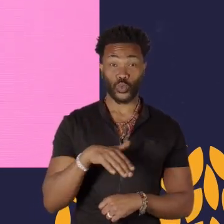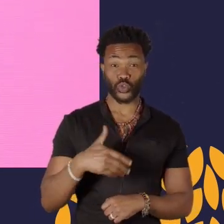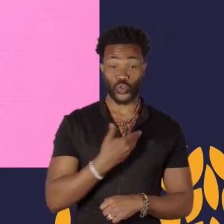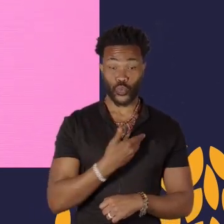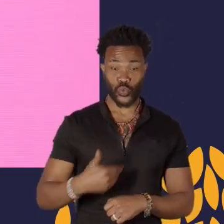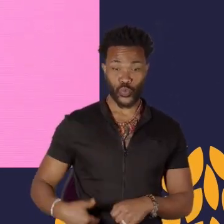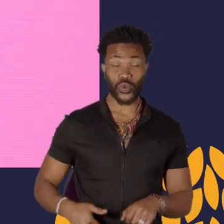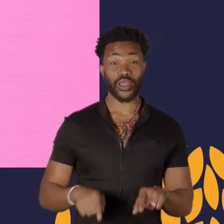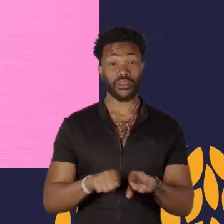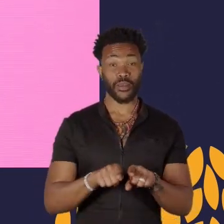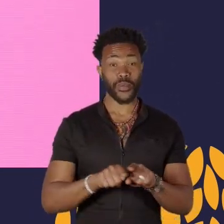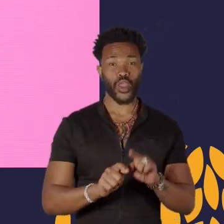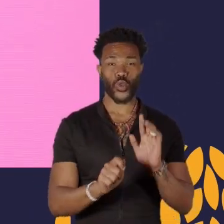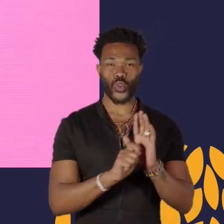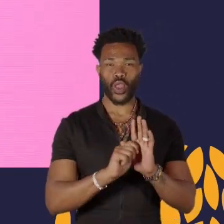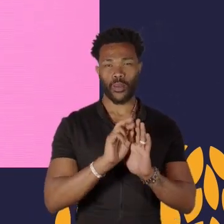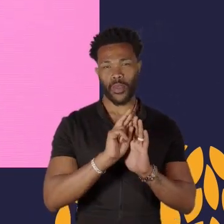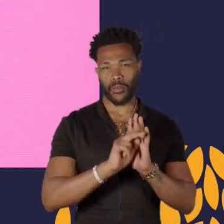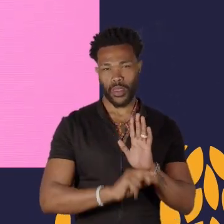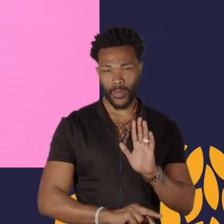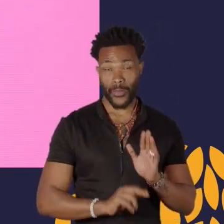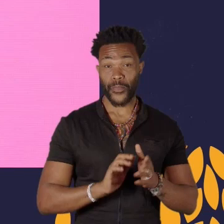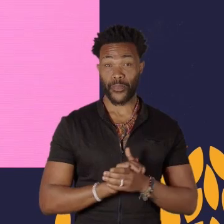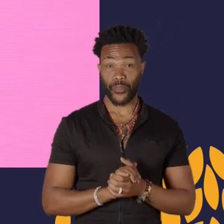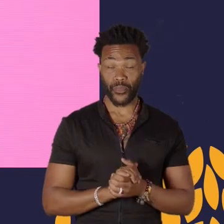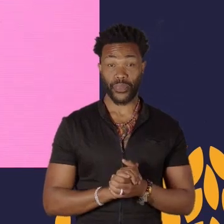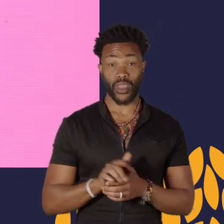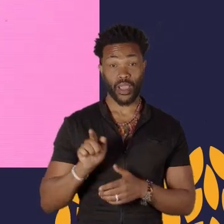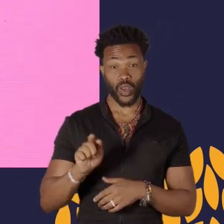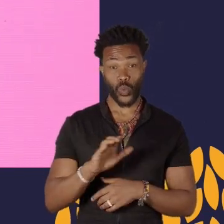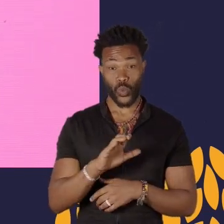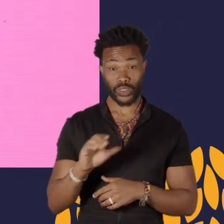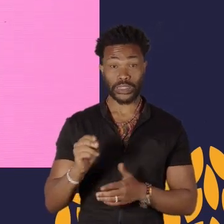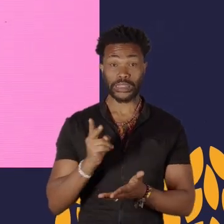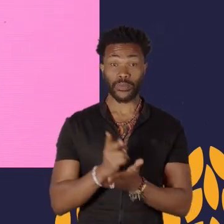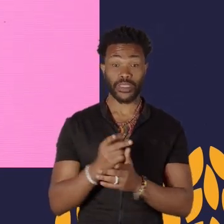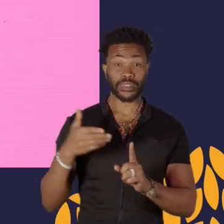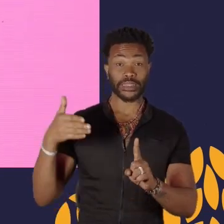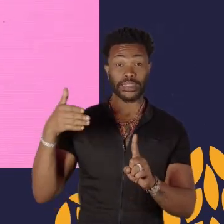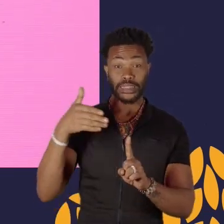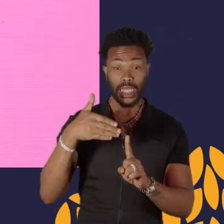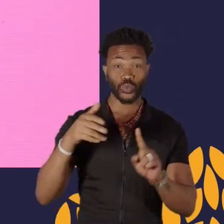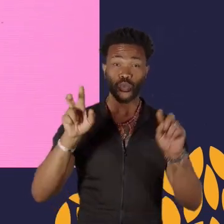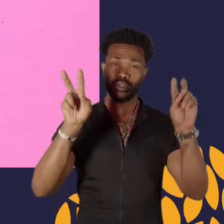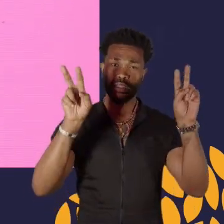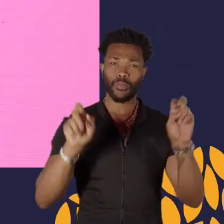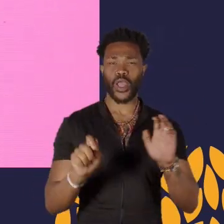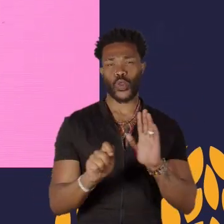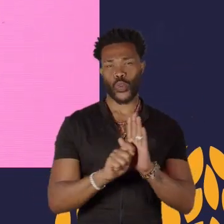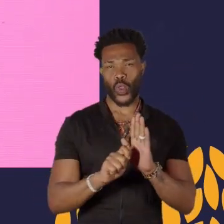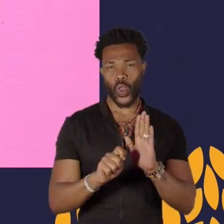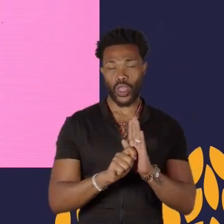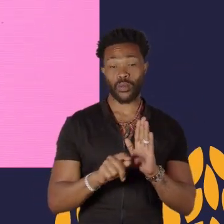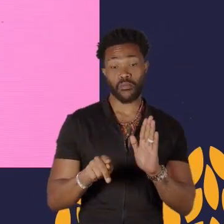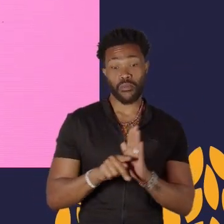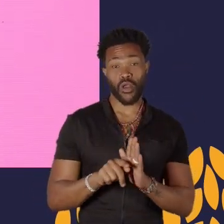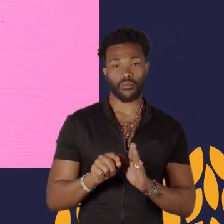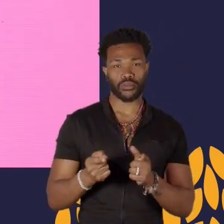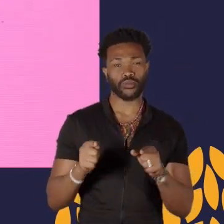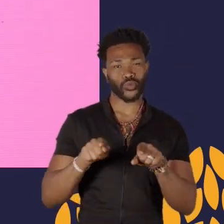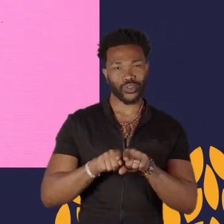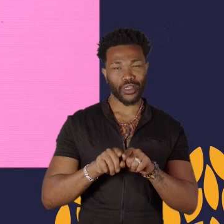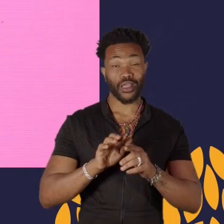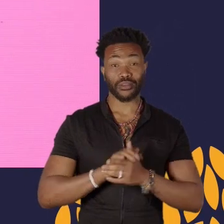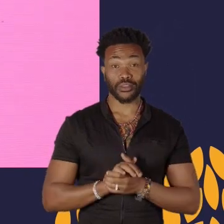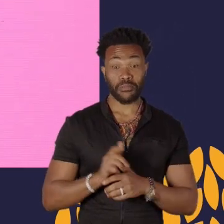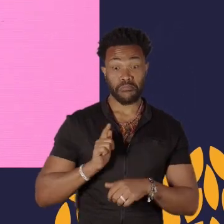álcool e outras drogas. E coordena o grupo Centro de Referência sobre Drogas e Vulnerabilidades Associadas.